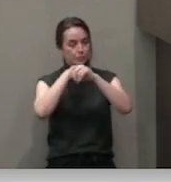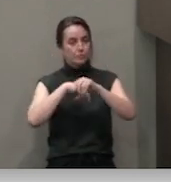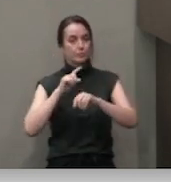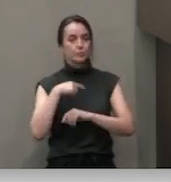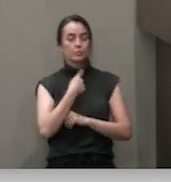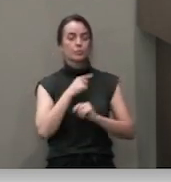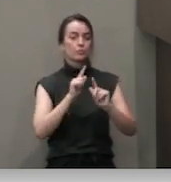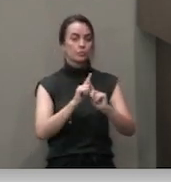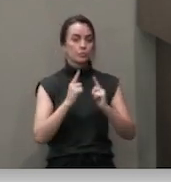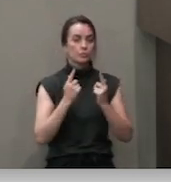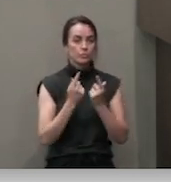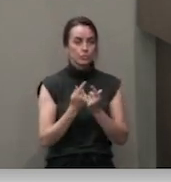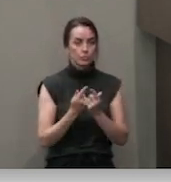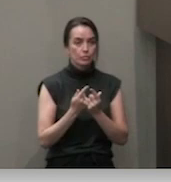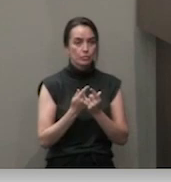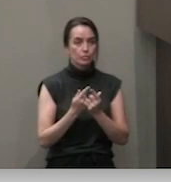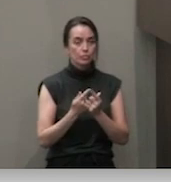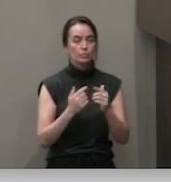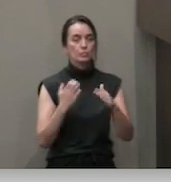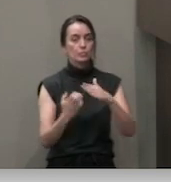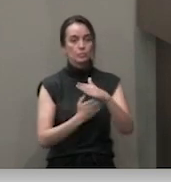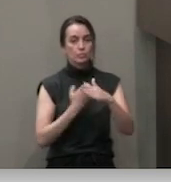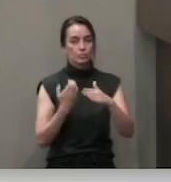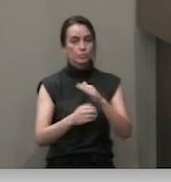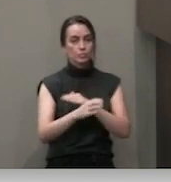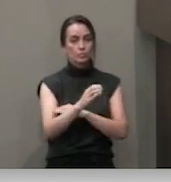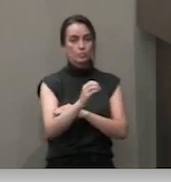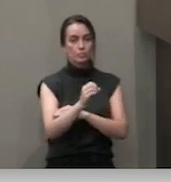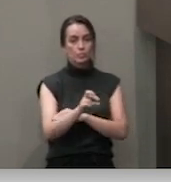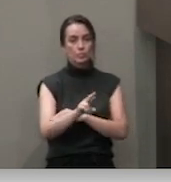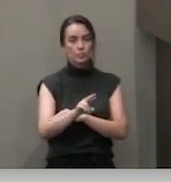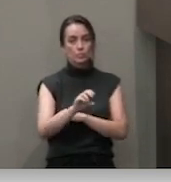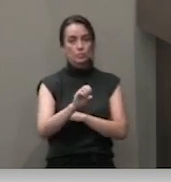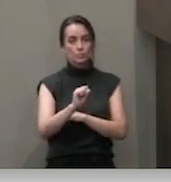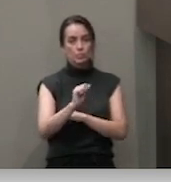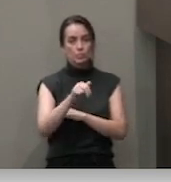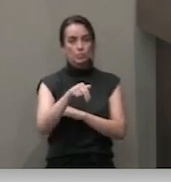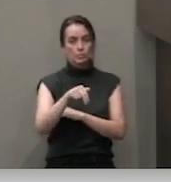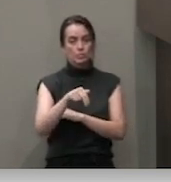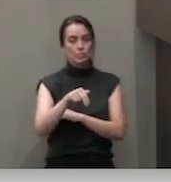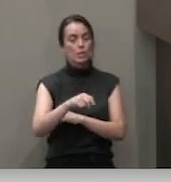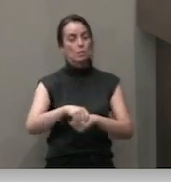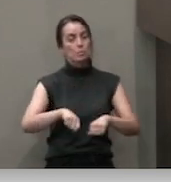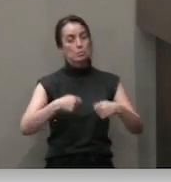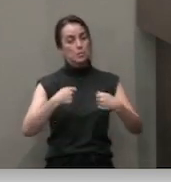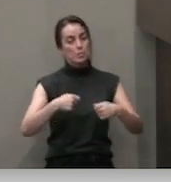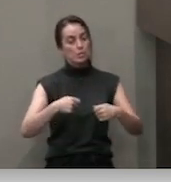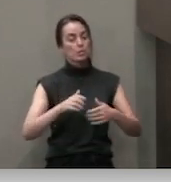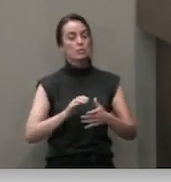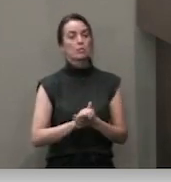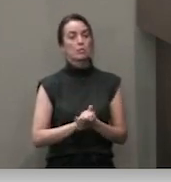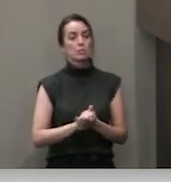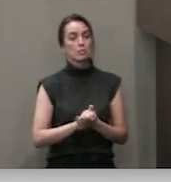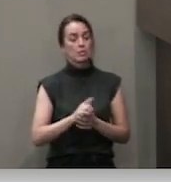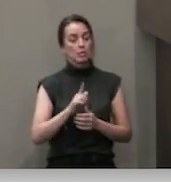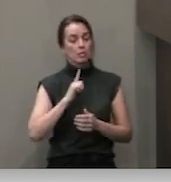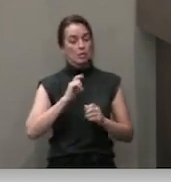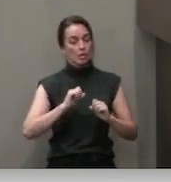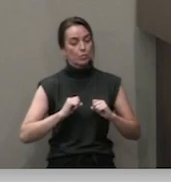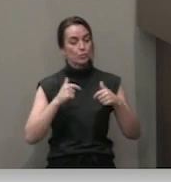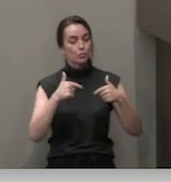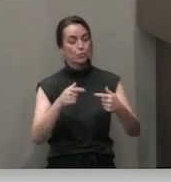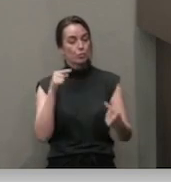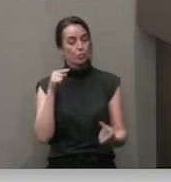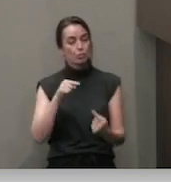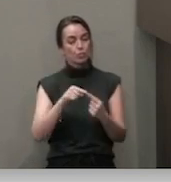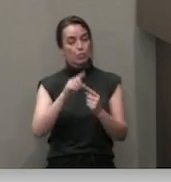Corsan e junto a sua nova equipe da iG aí tome assim e iniciativas que resolvam definitivamente esses